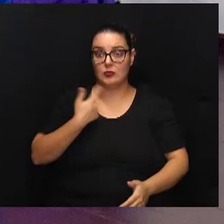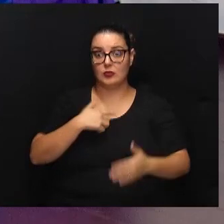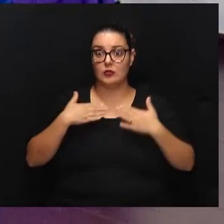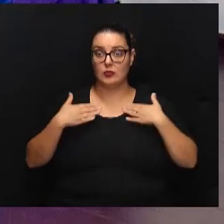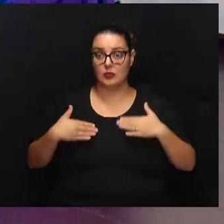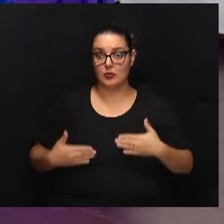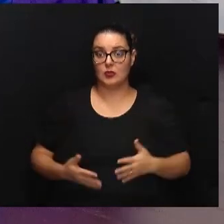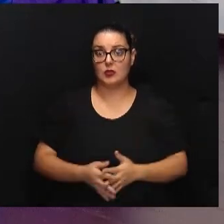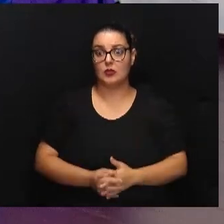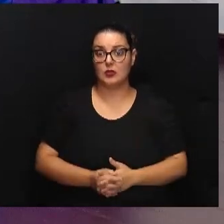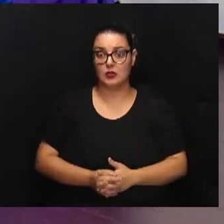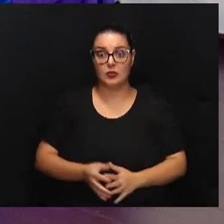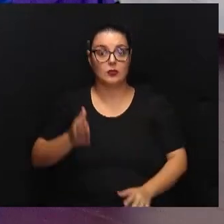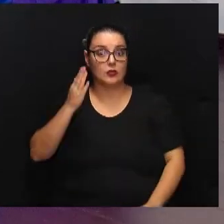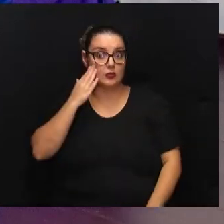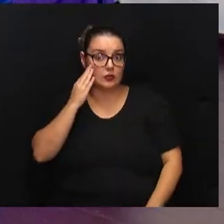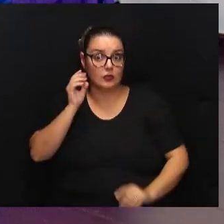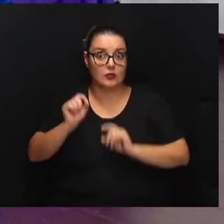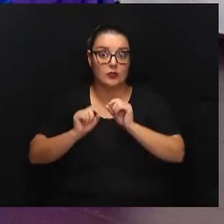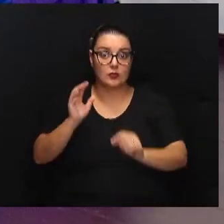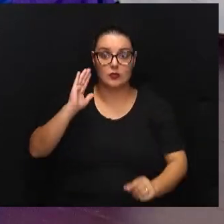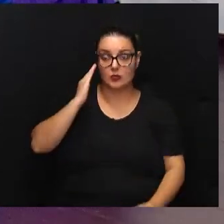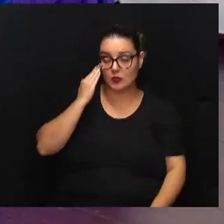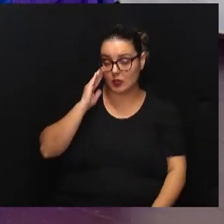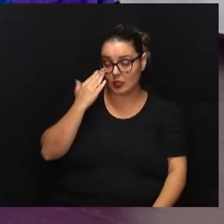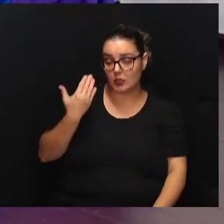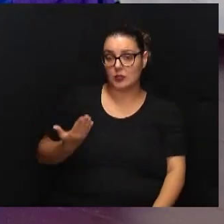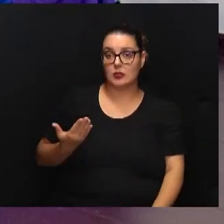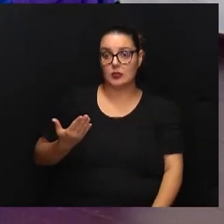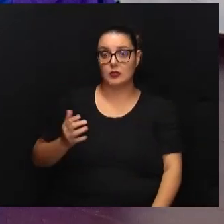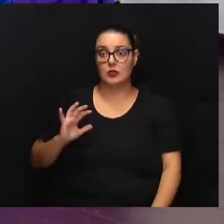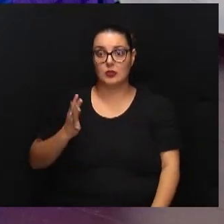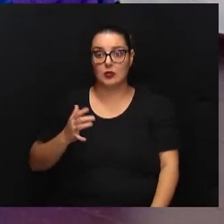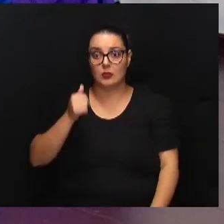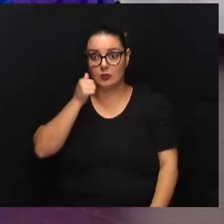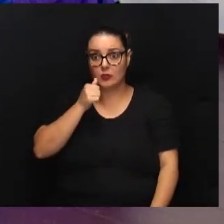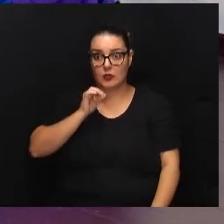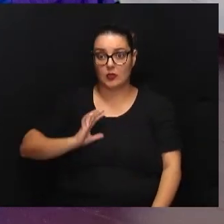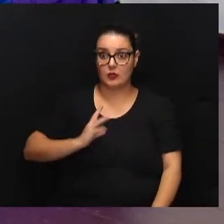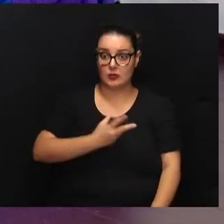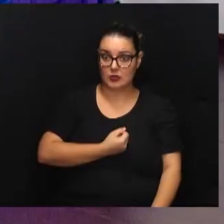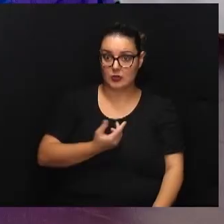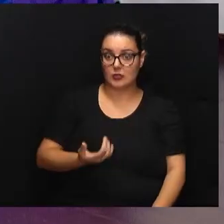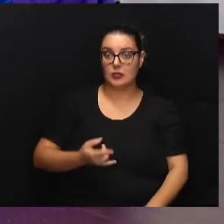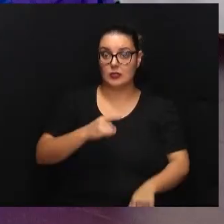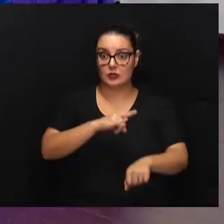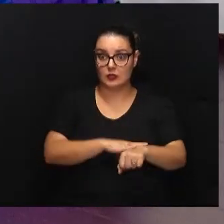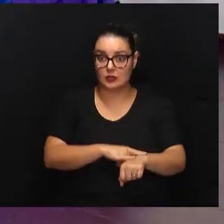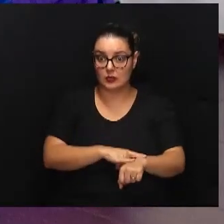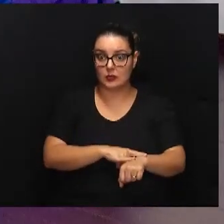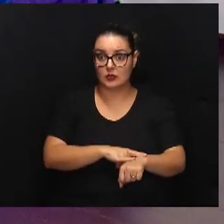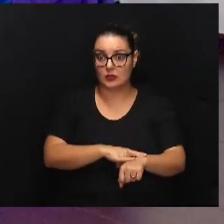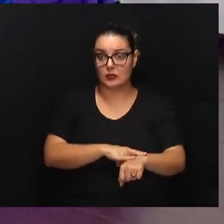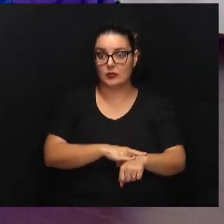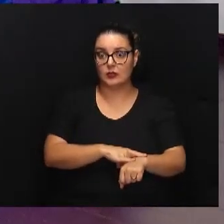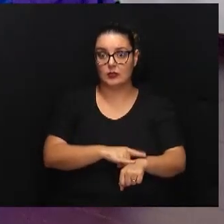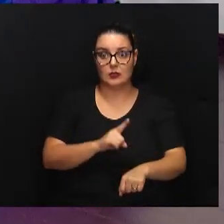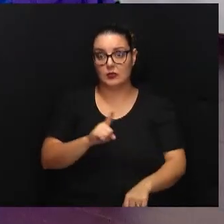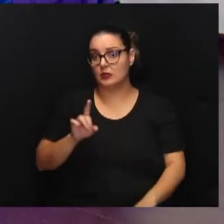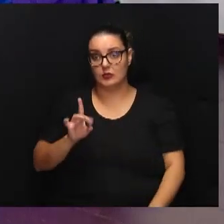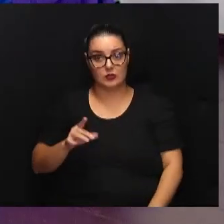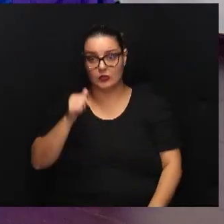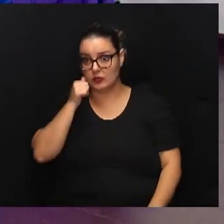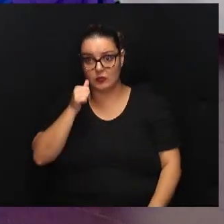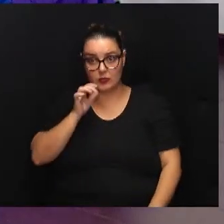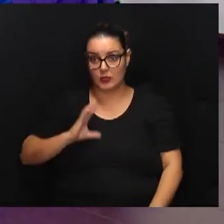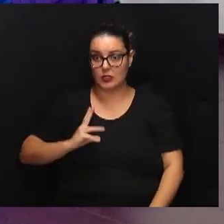com a fiscalização de mulheres trans e travestis, principalmente nos banheiros, nos de banheiros, não só é sobre mulheres trans e travestis. Joga para mulheres